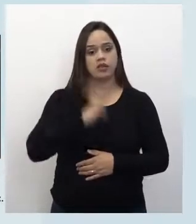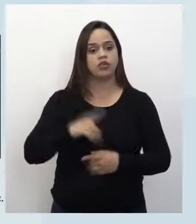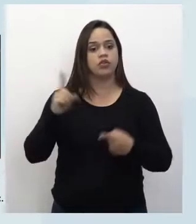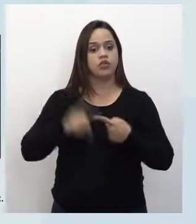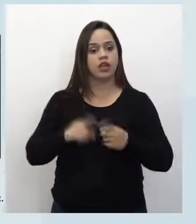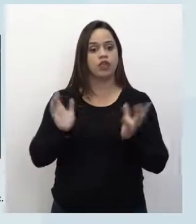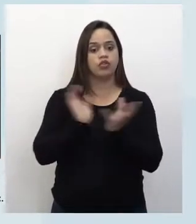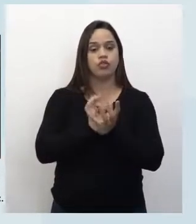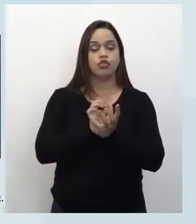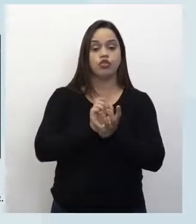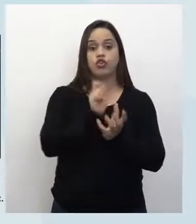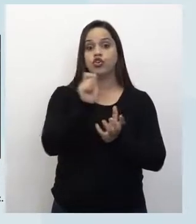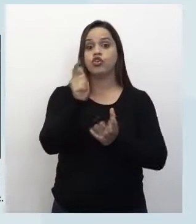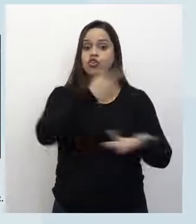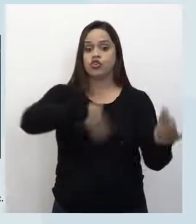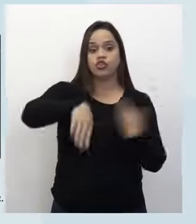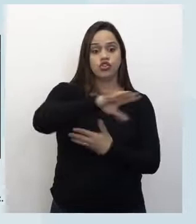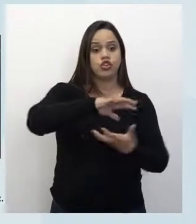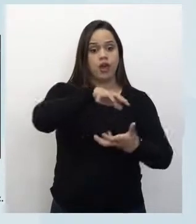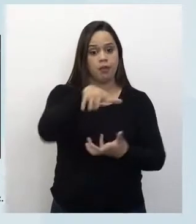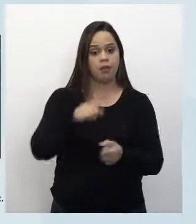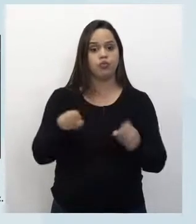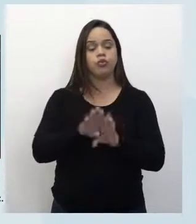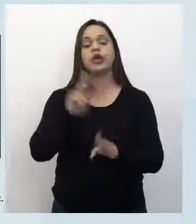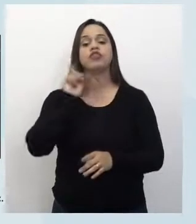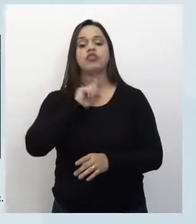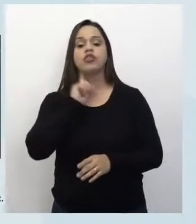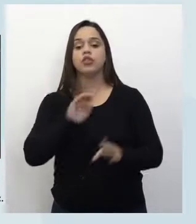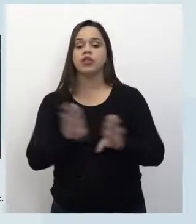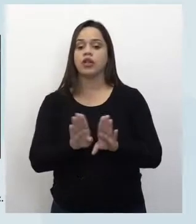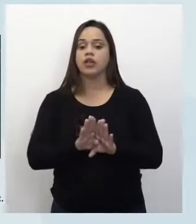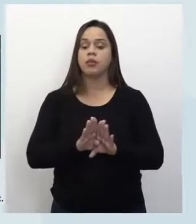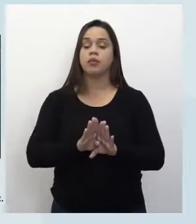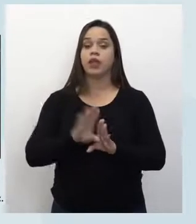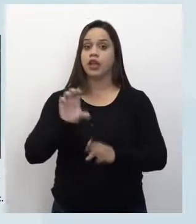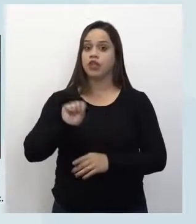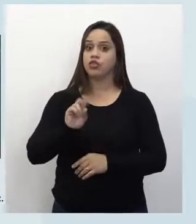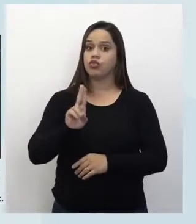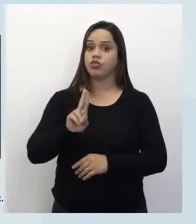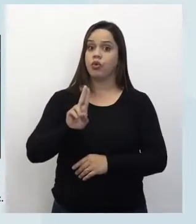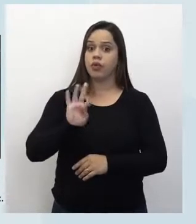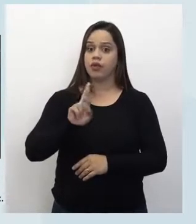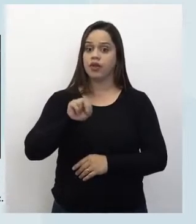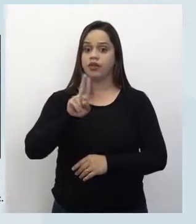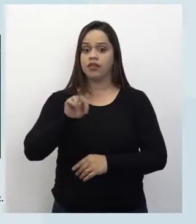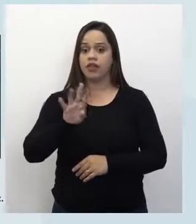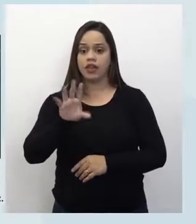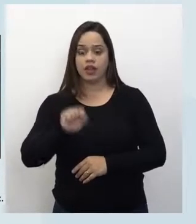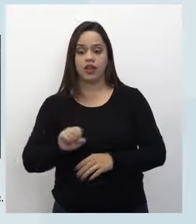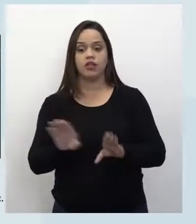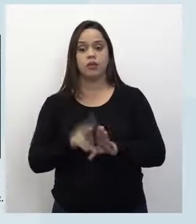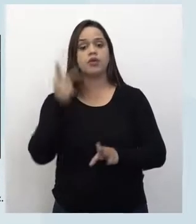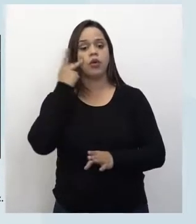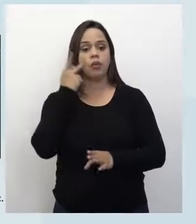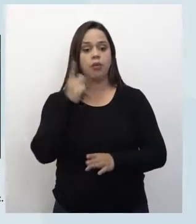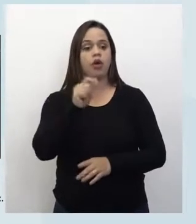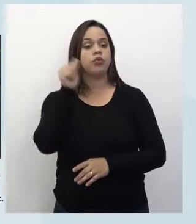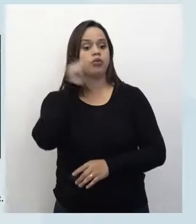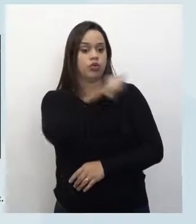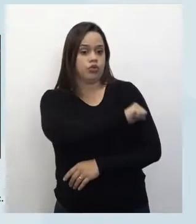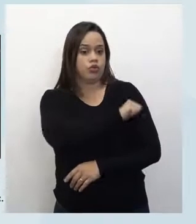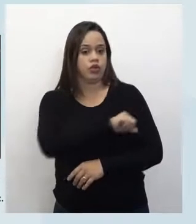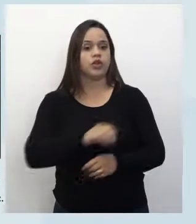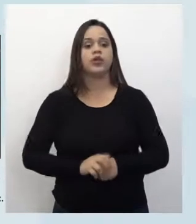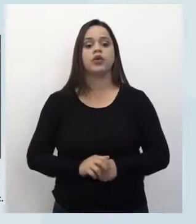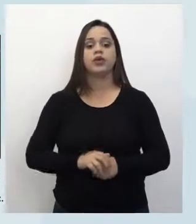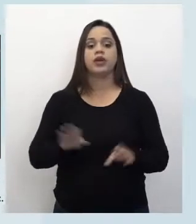Paulo e do Rio de Janeiro também, e o TESPES, Cia de Teatro, que é de Santa Catarina. E os internacionais,